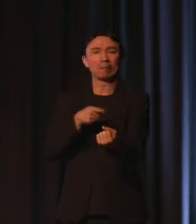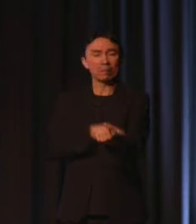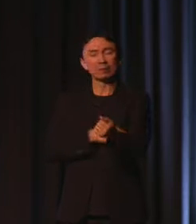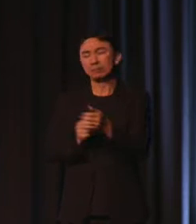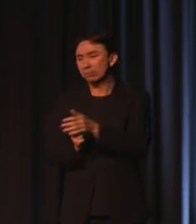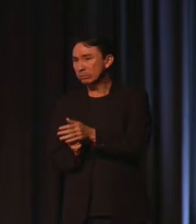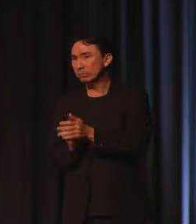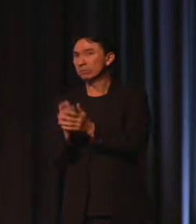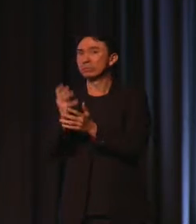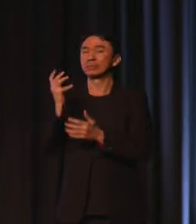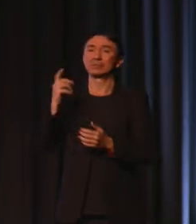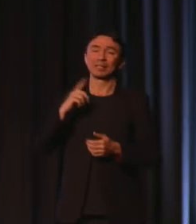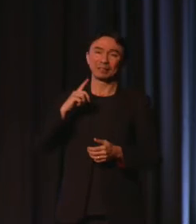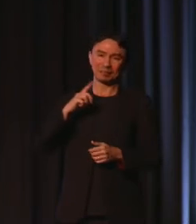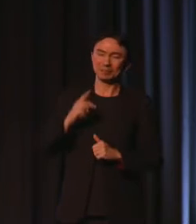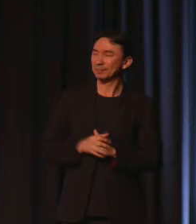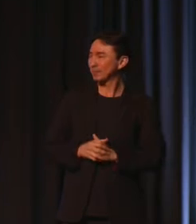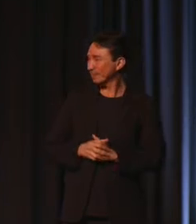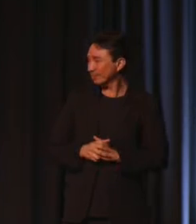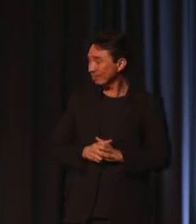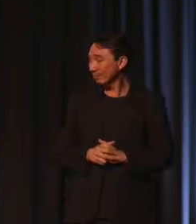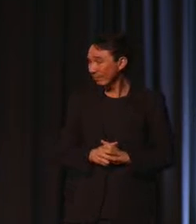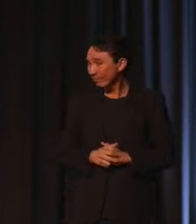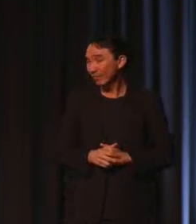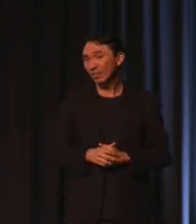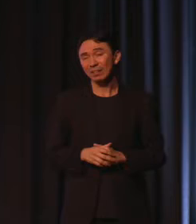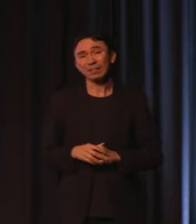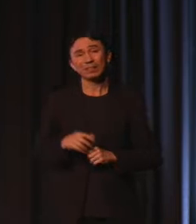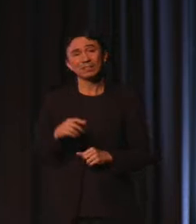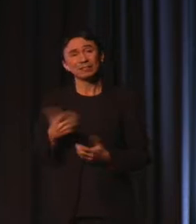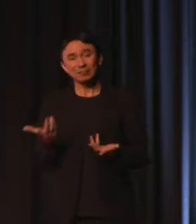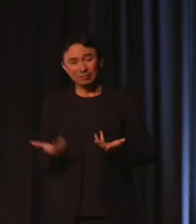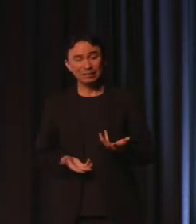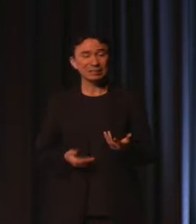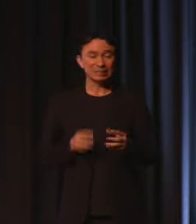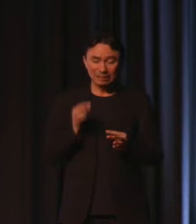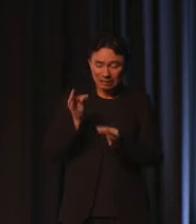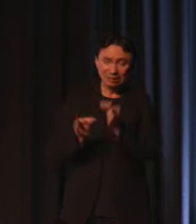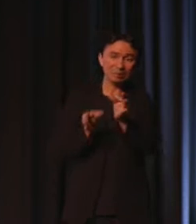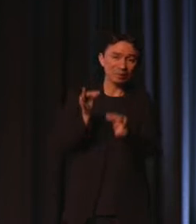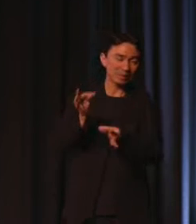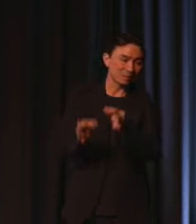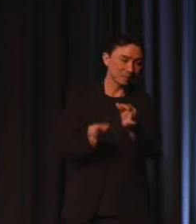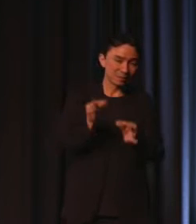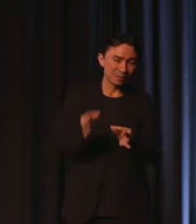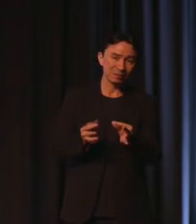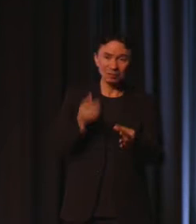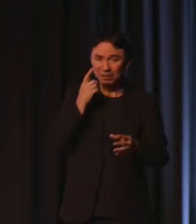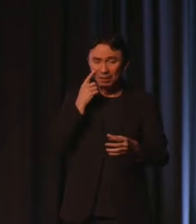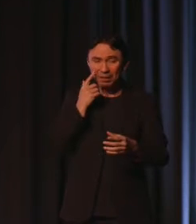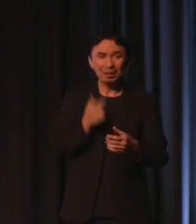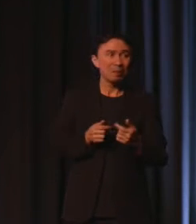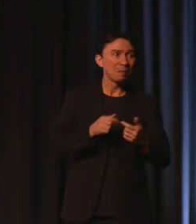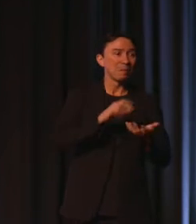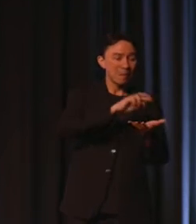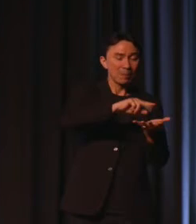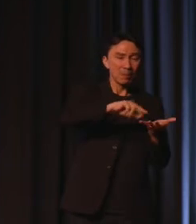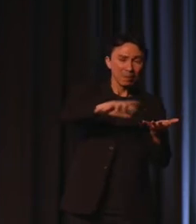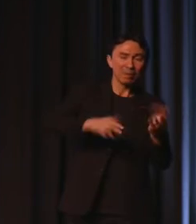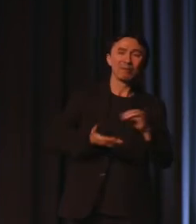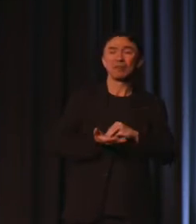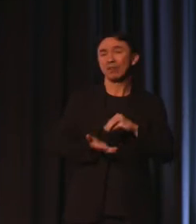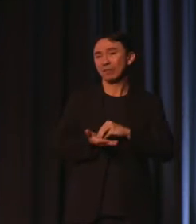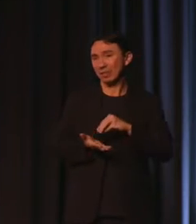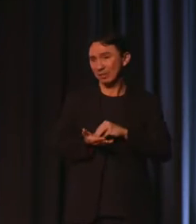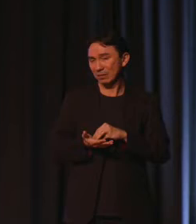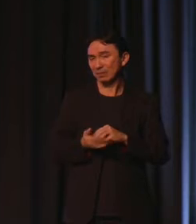perfil inibidor. Falta melhores formas de tratamento e falta de disponibilidade no tratamento de longa duração. Então, acho que